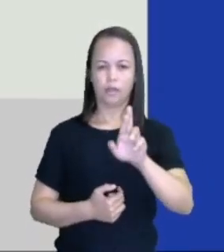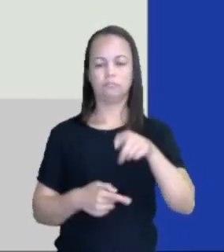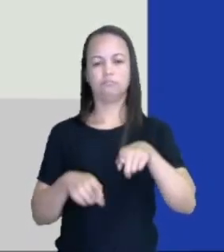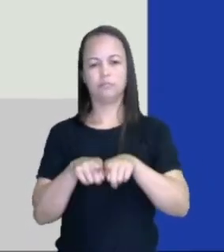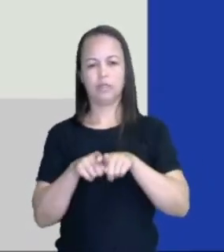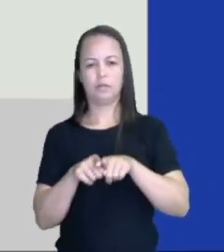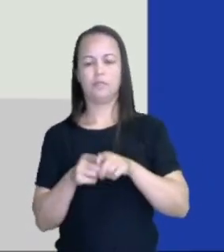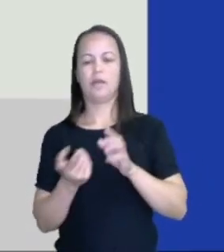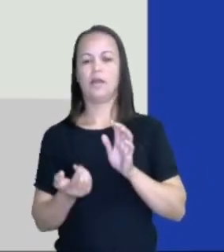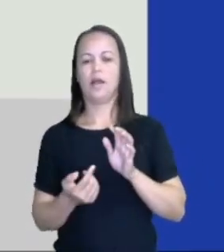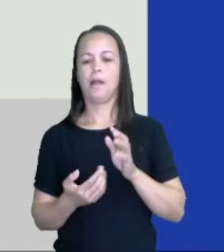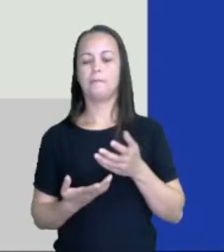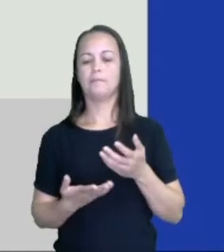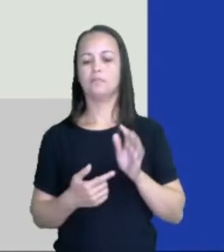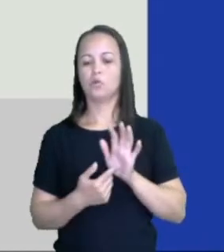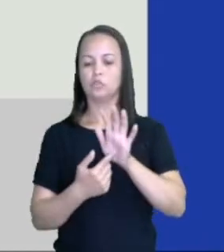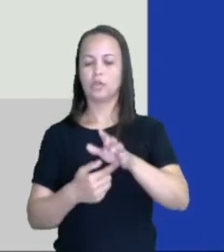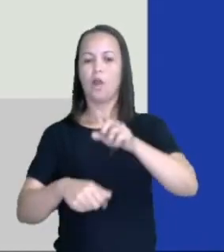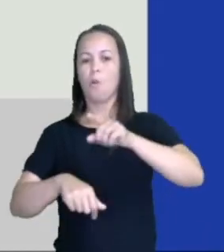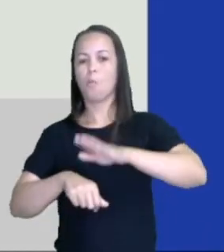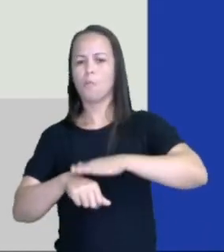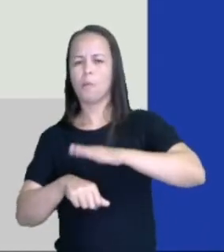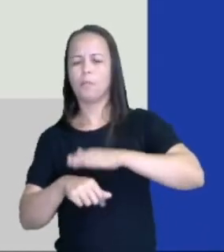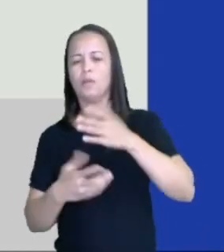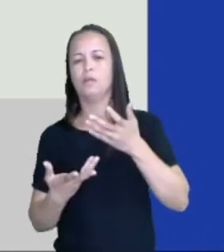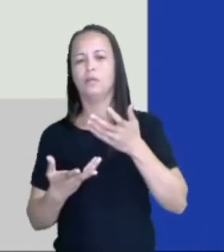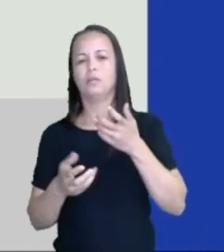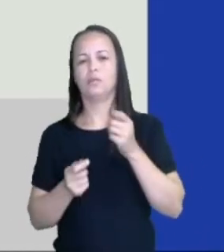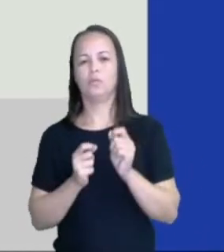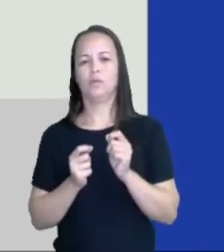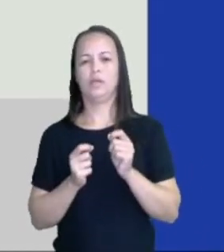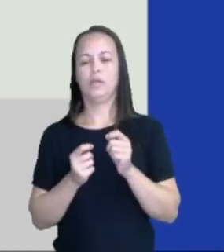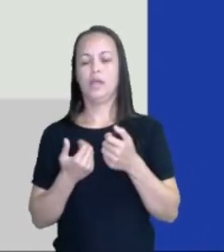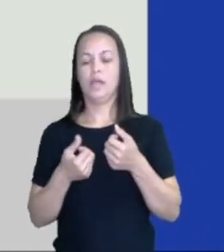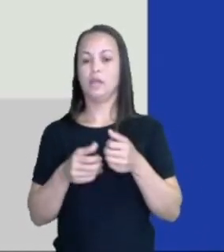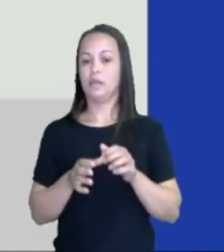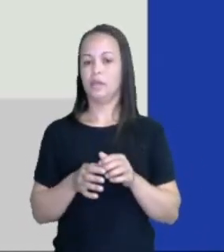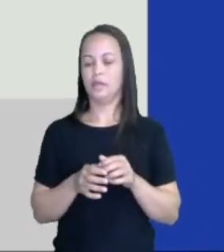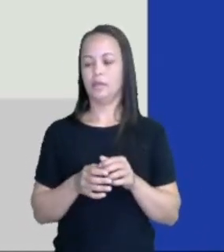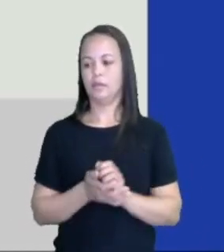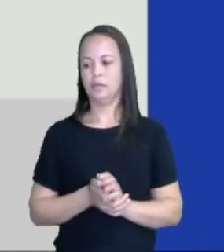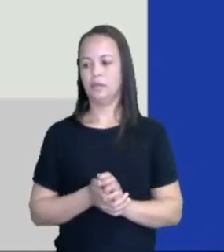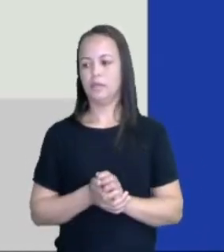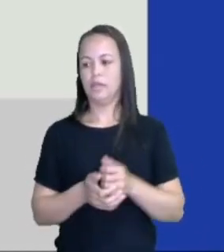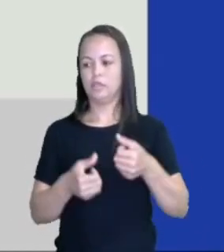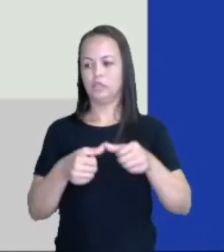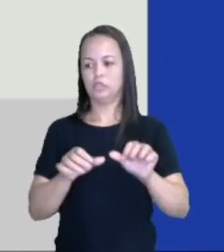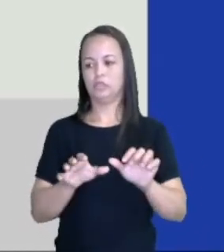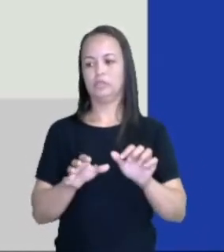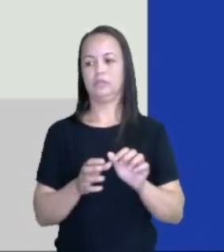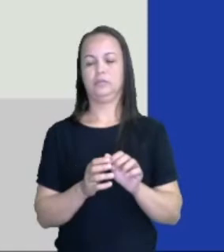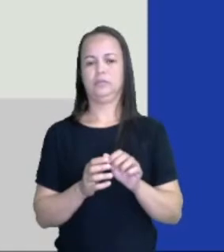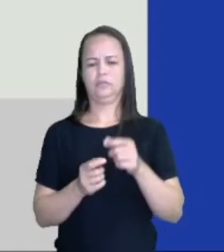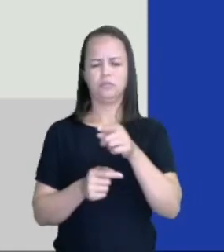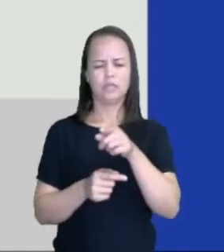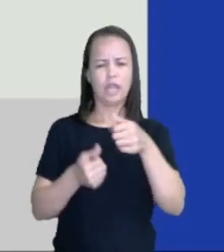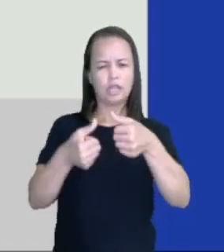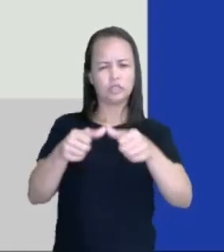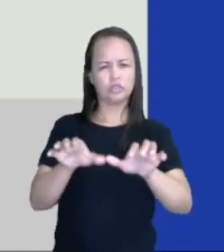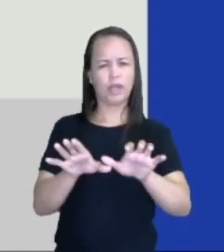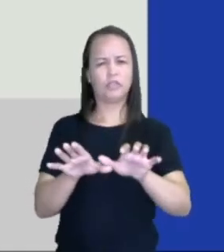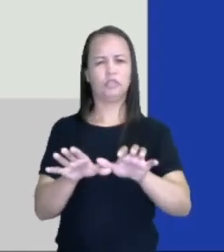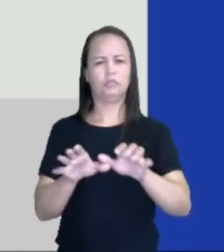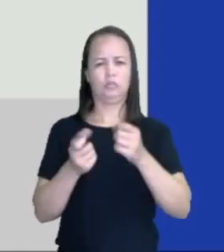enfatizar o momento. Estás muy rara, ou seja, estás muito estranha.